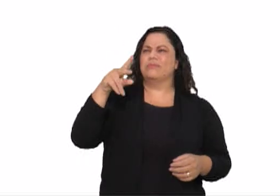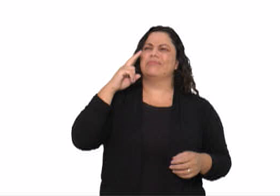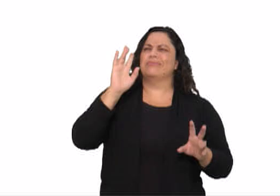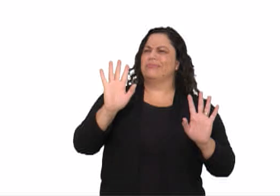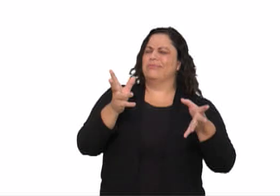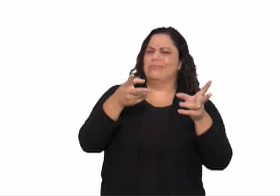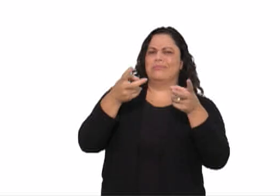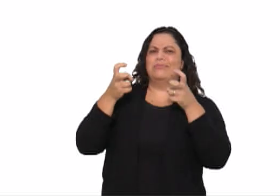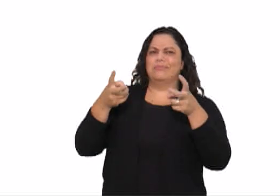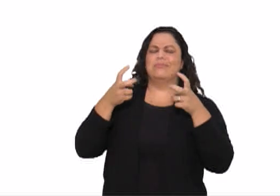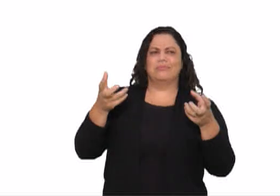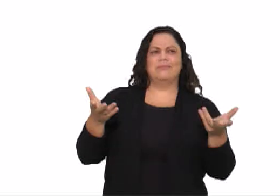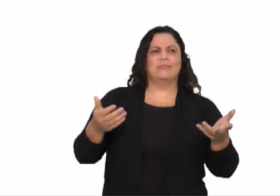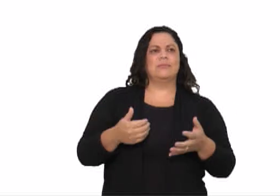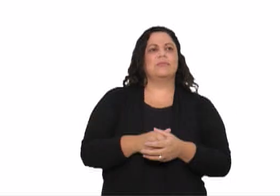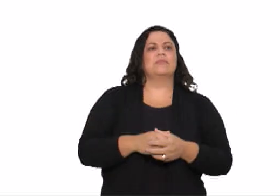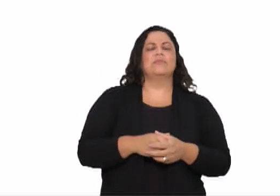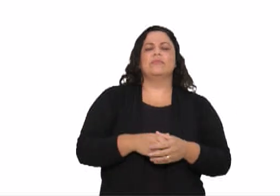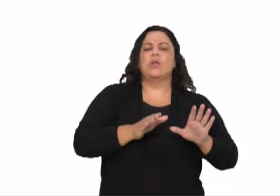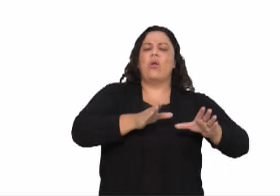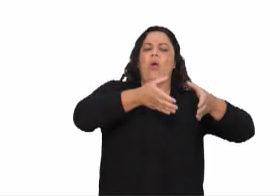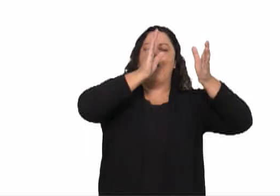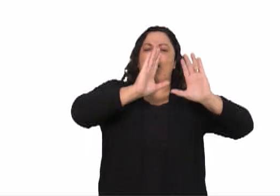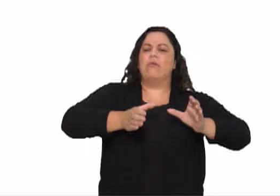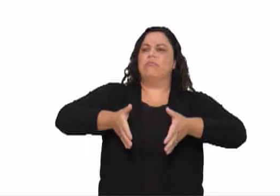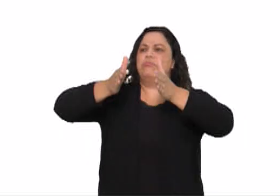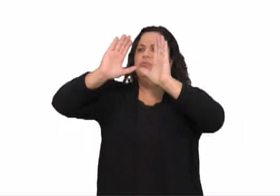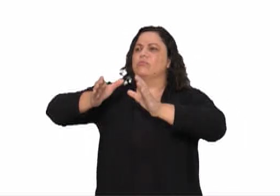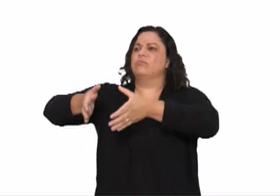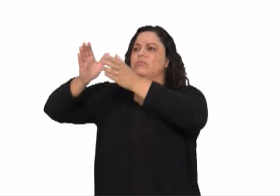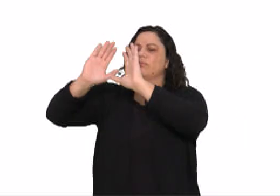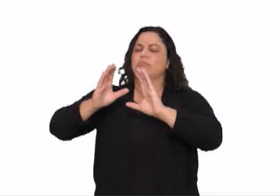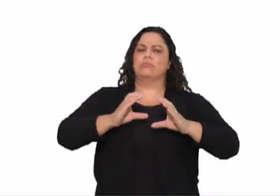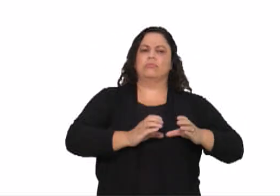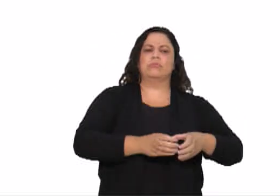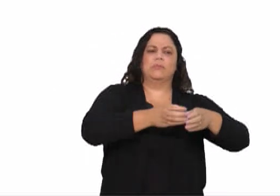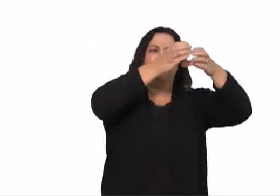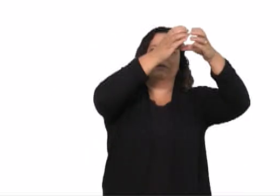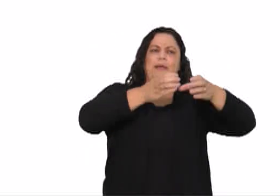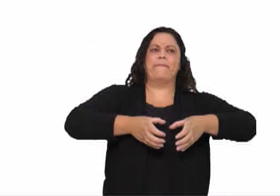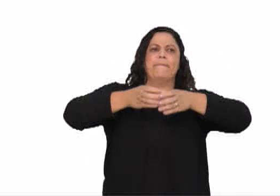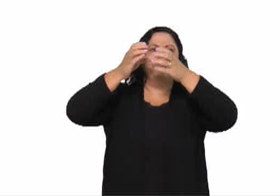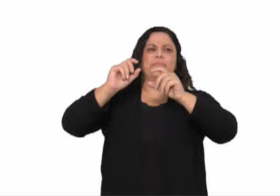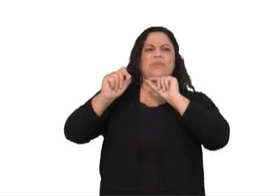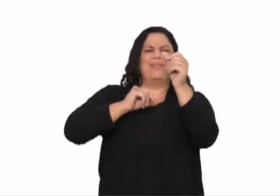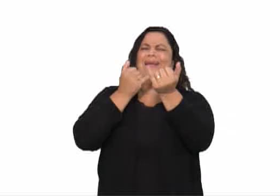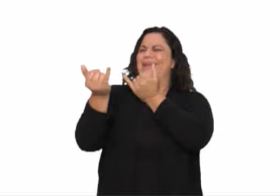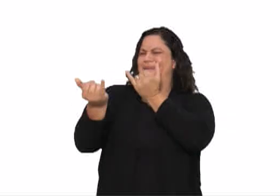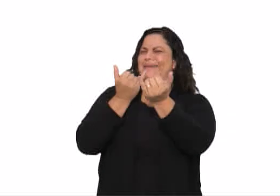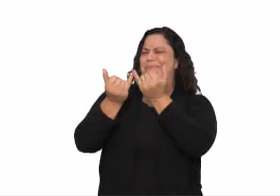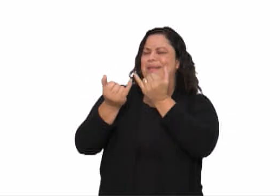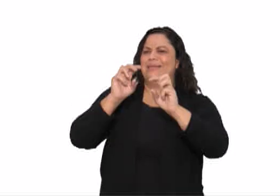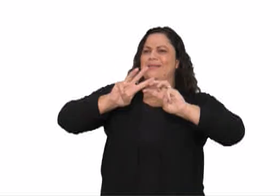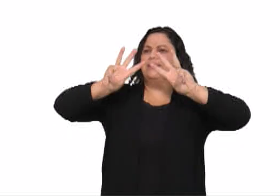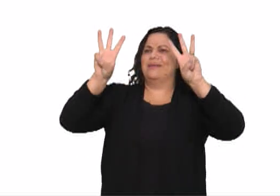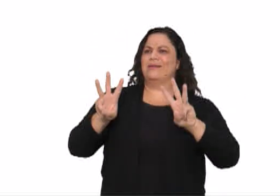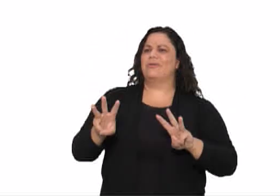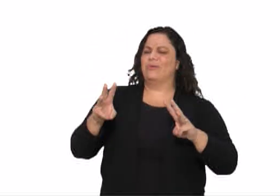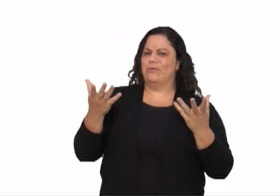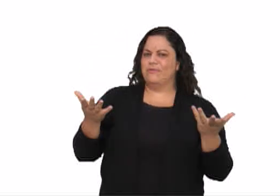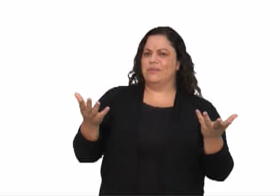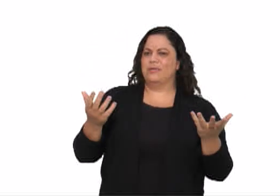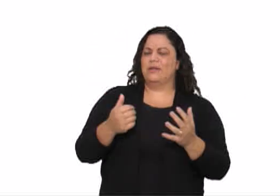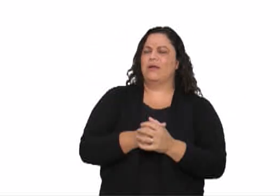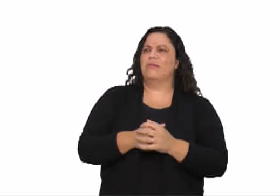Observaram? Observe as colunas. Lembra alguma coisa também isso, né? Não é meio parecido com a parte da